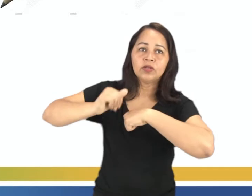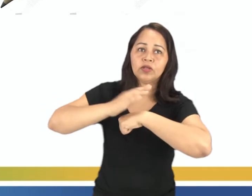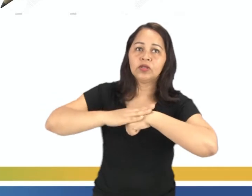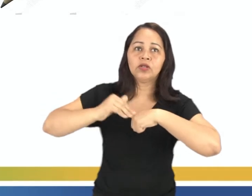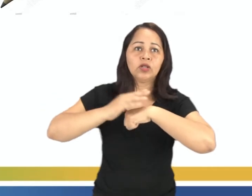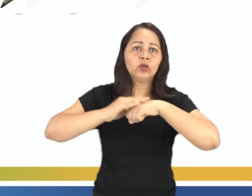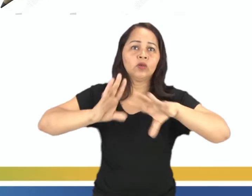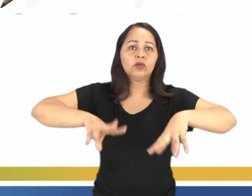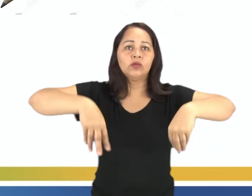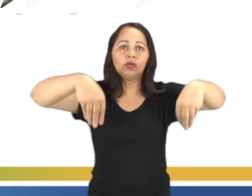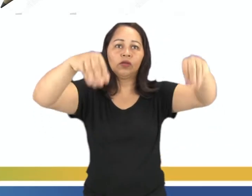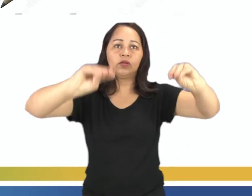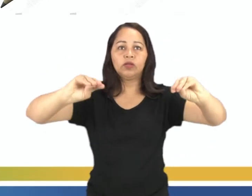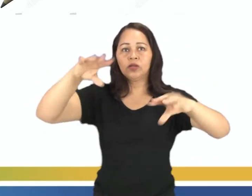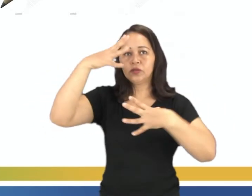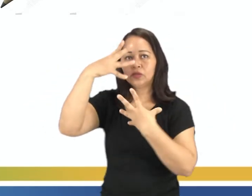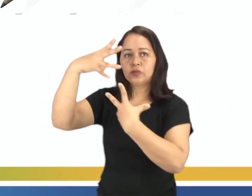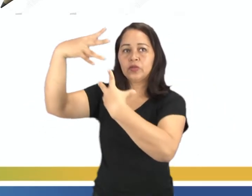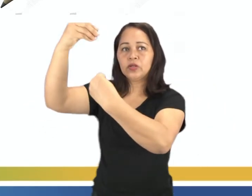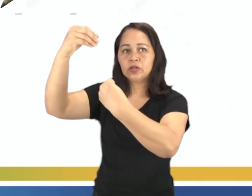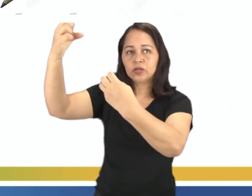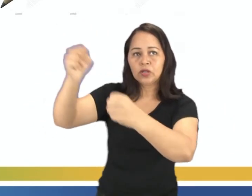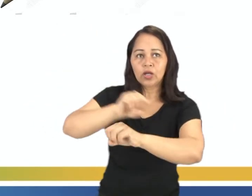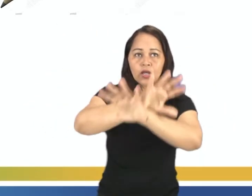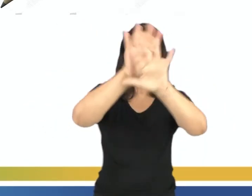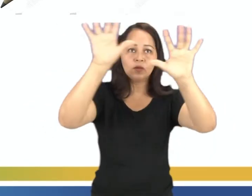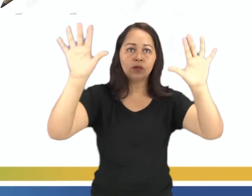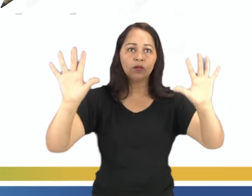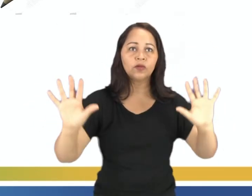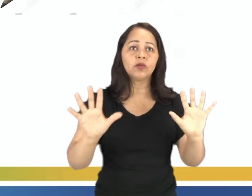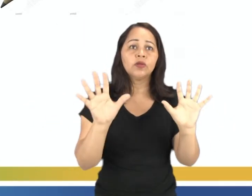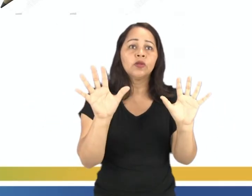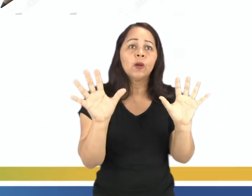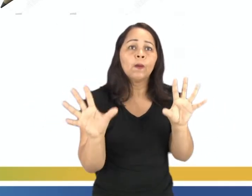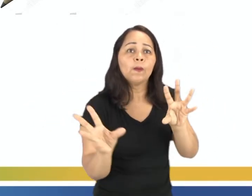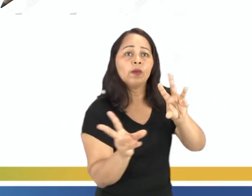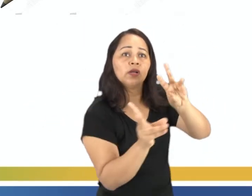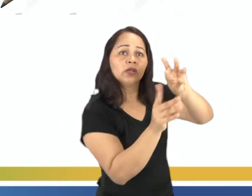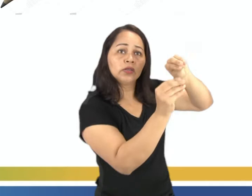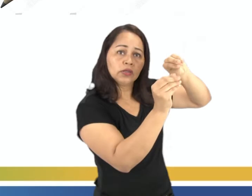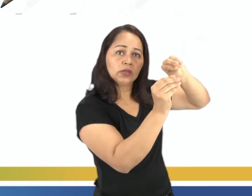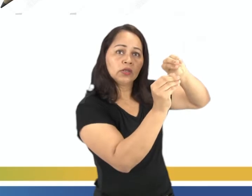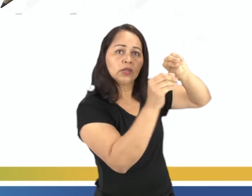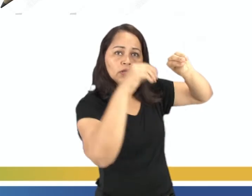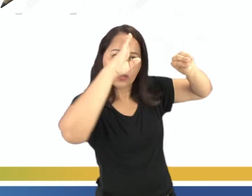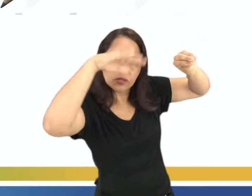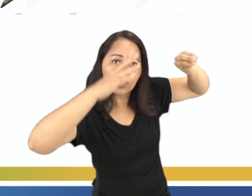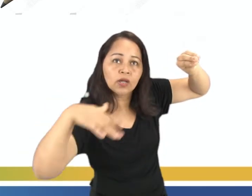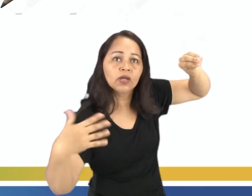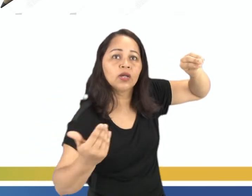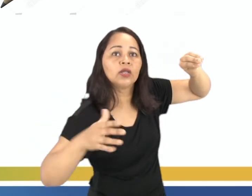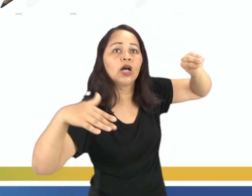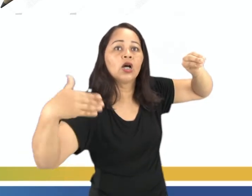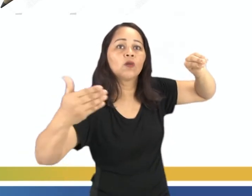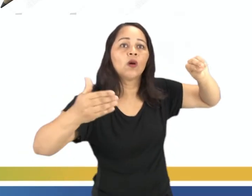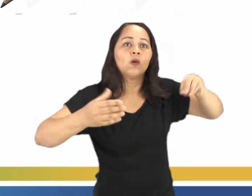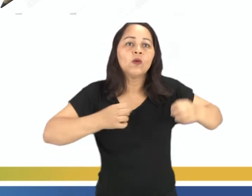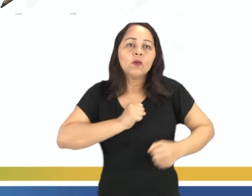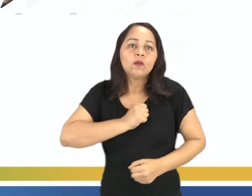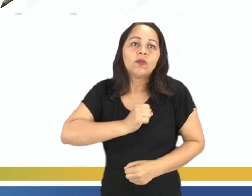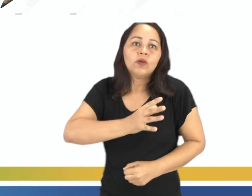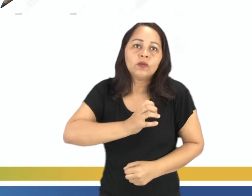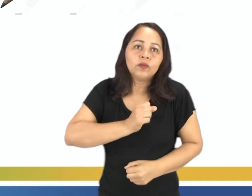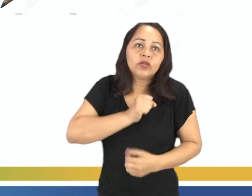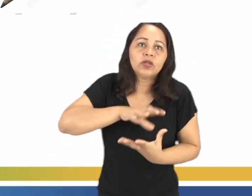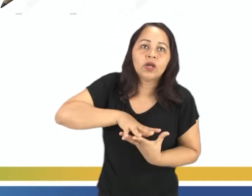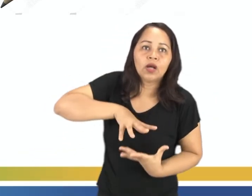pálido sagrado sobre o qual palpita a alma bendita do país da cruz. Então, nós temos ali